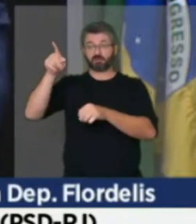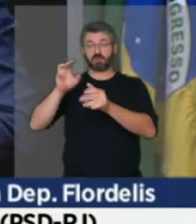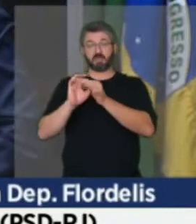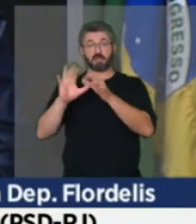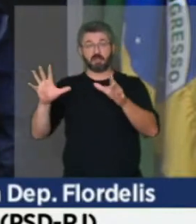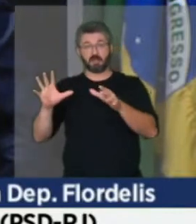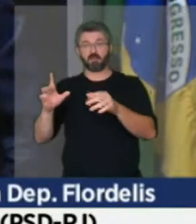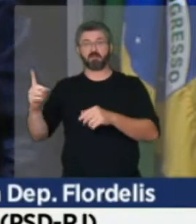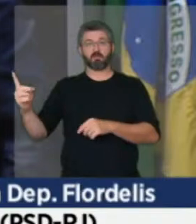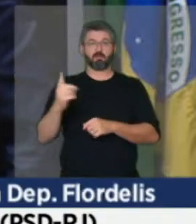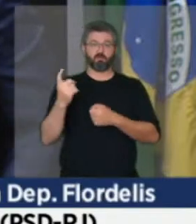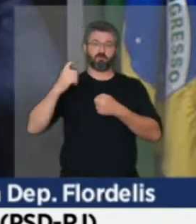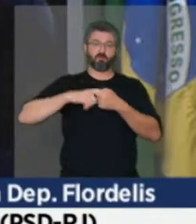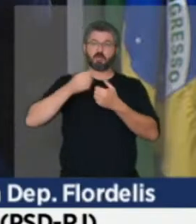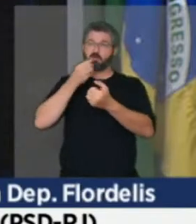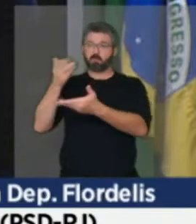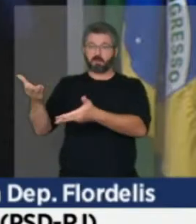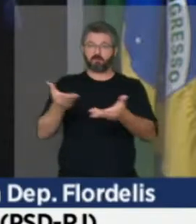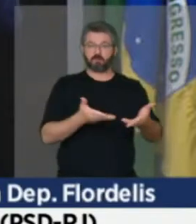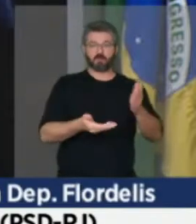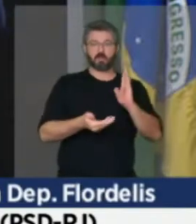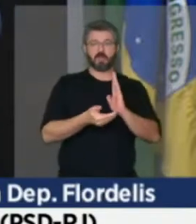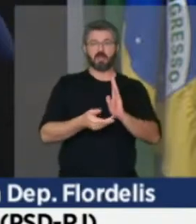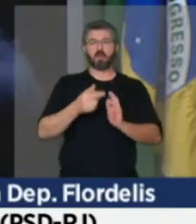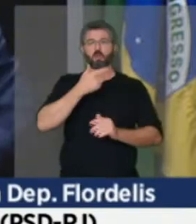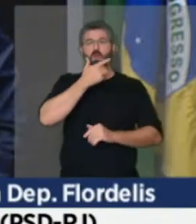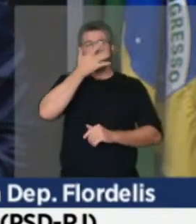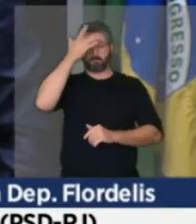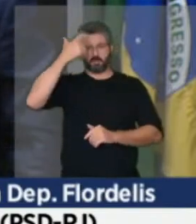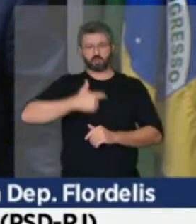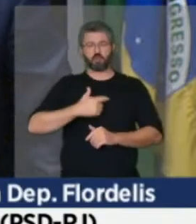que é de volta bem-vindo a esta casa, como homem inocente.